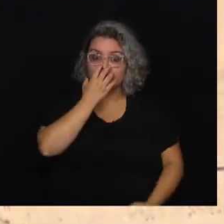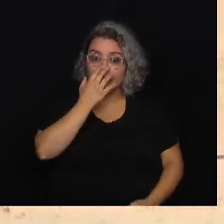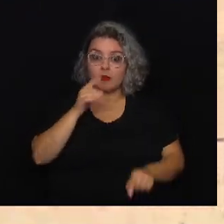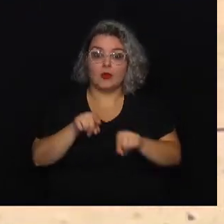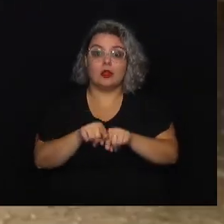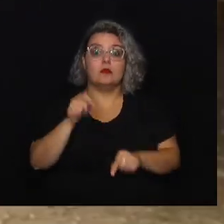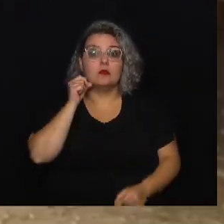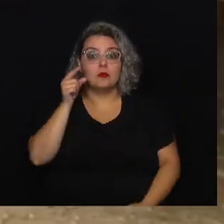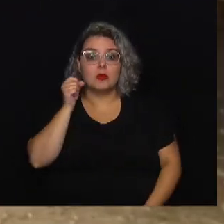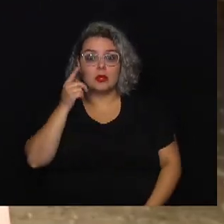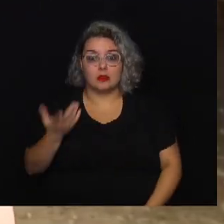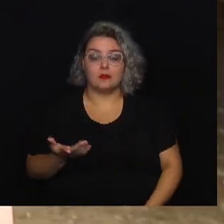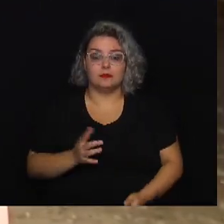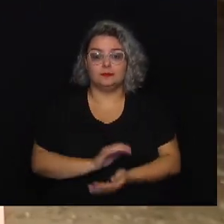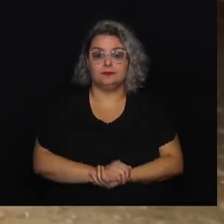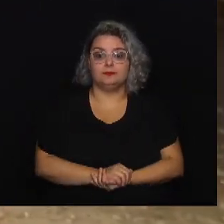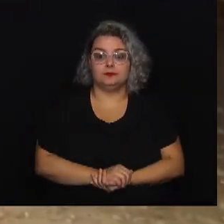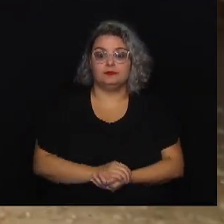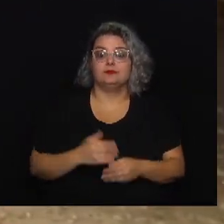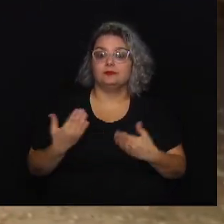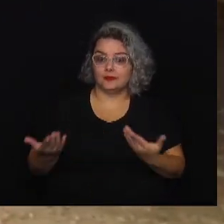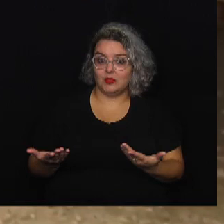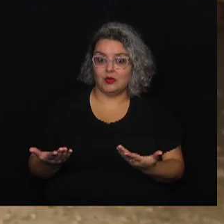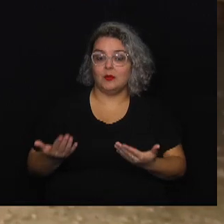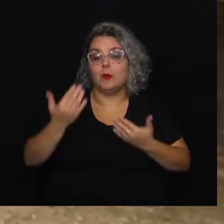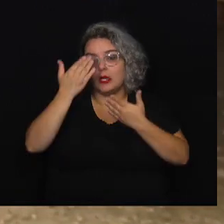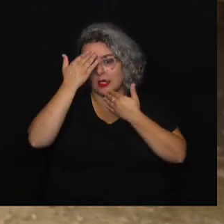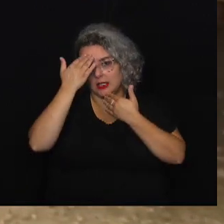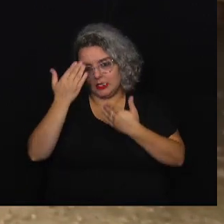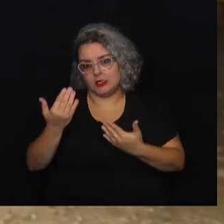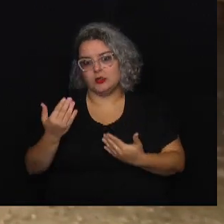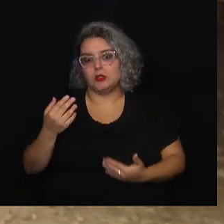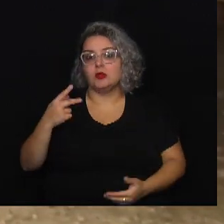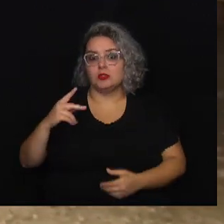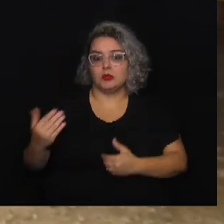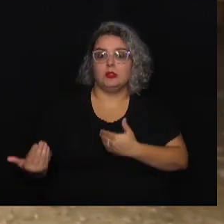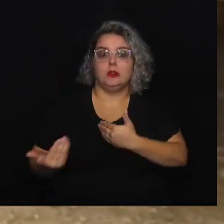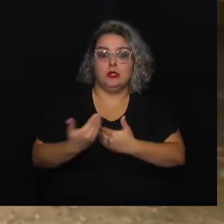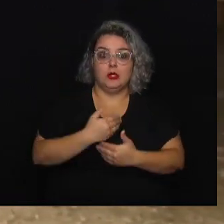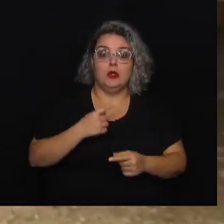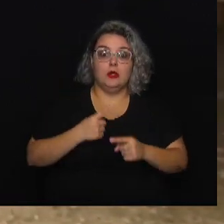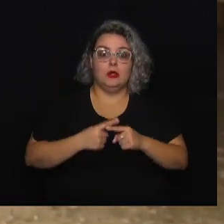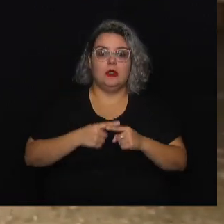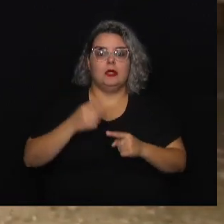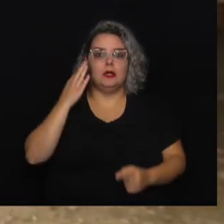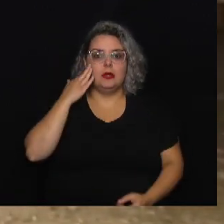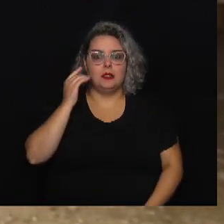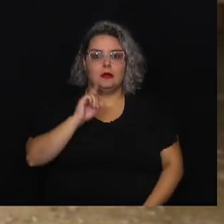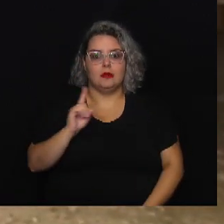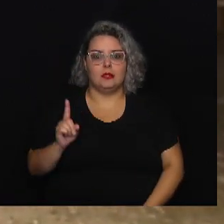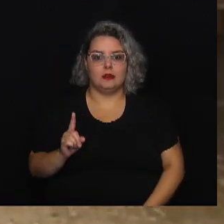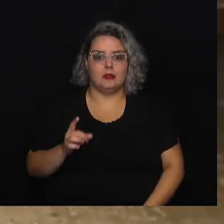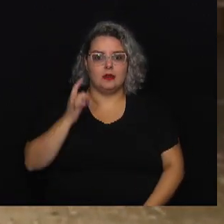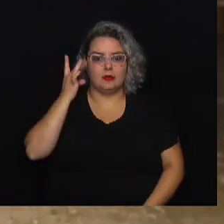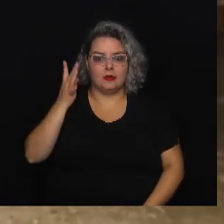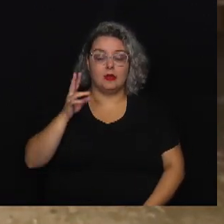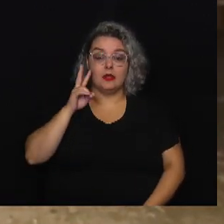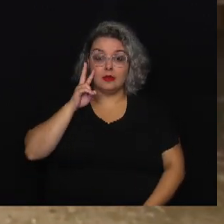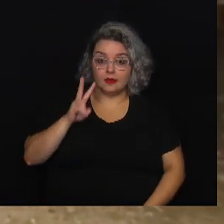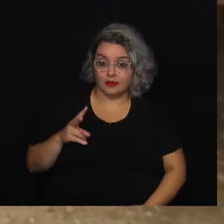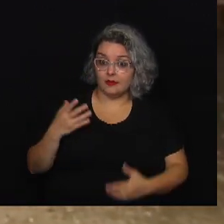gato. Bom, eu até agradeci, não é, a sua participação, porque a gente sabe que não é fácil, né, Monique? Eu vi como você